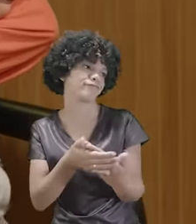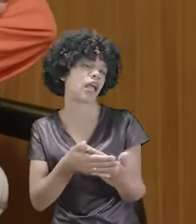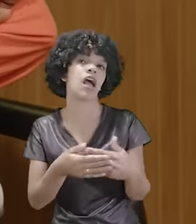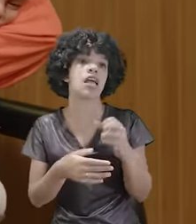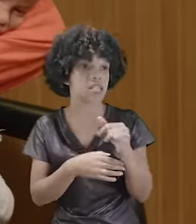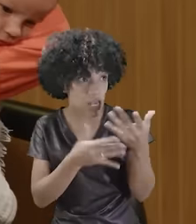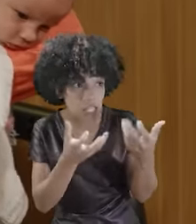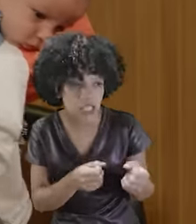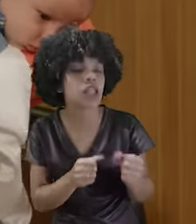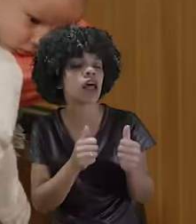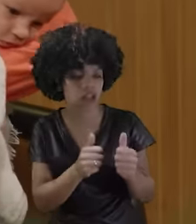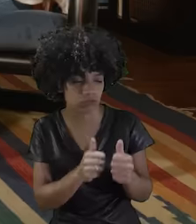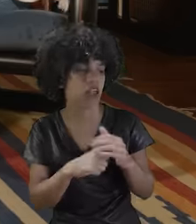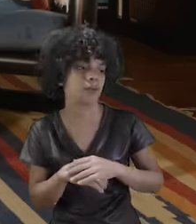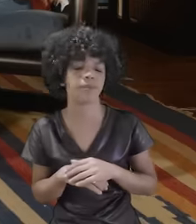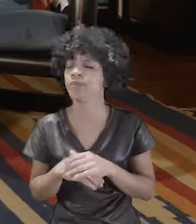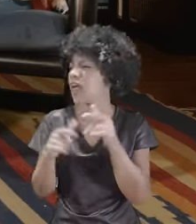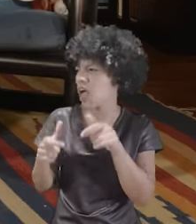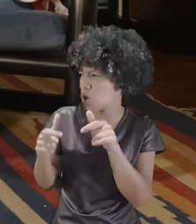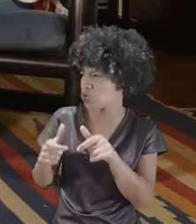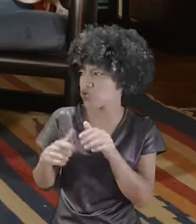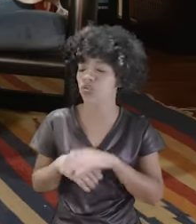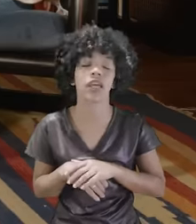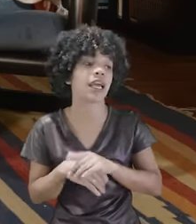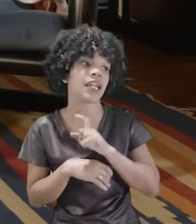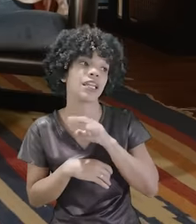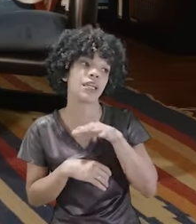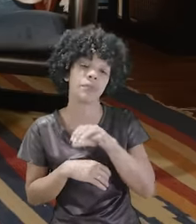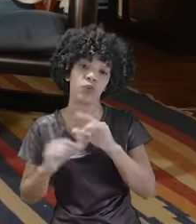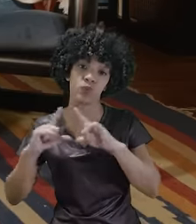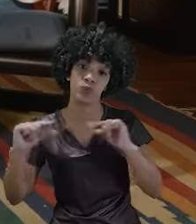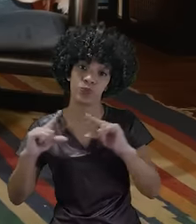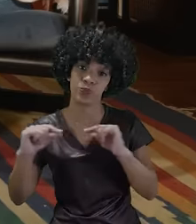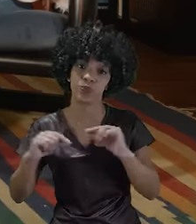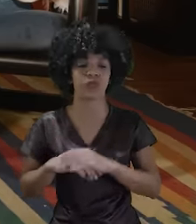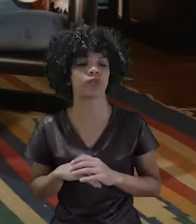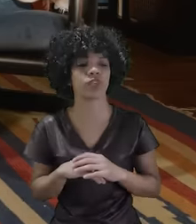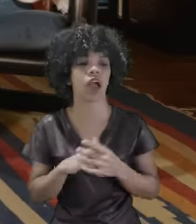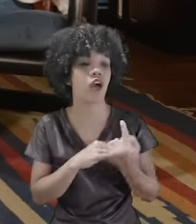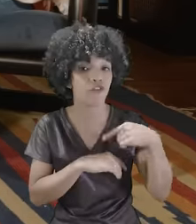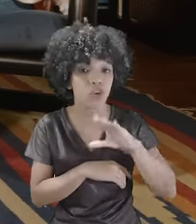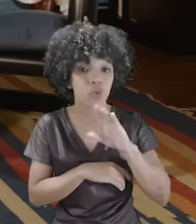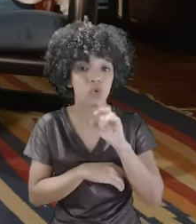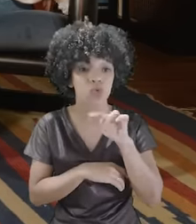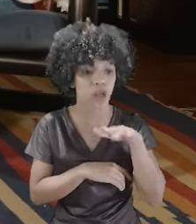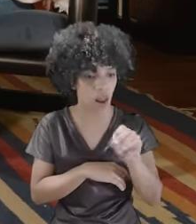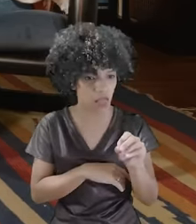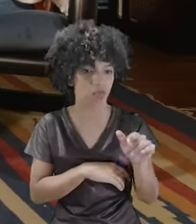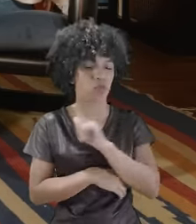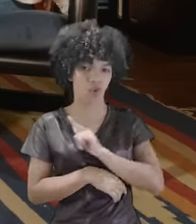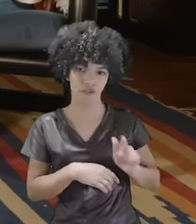você se eles aceitam a gente vai atrás e só onde estavam Líbano Líbano vocês vão consulado brasileiro aí o moço